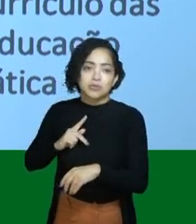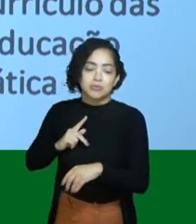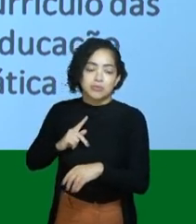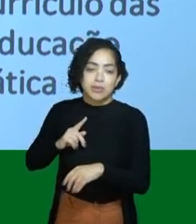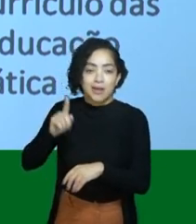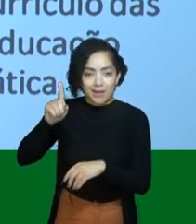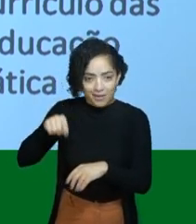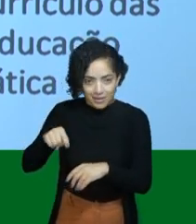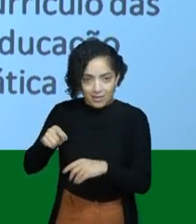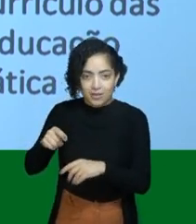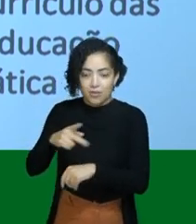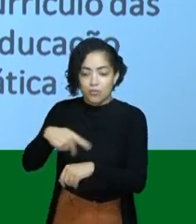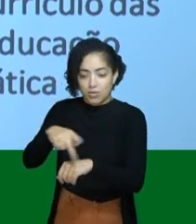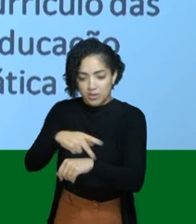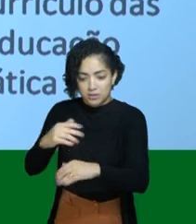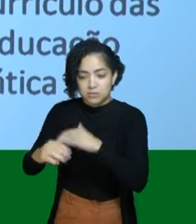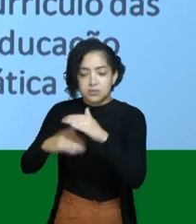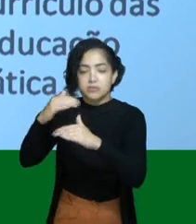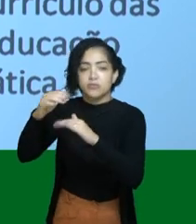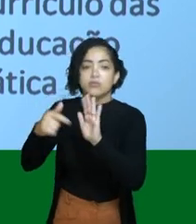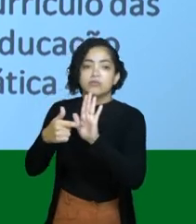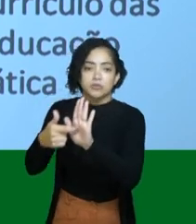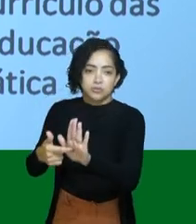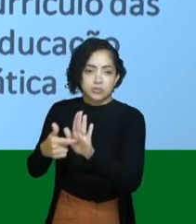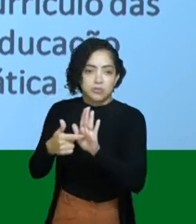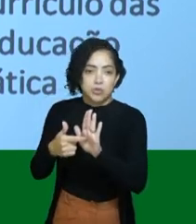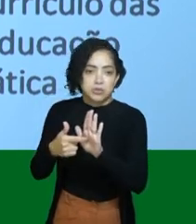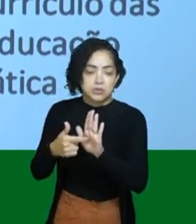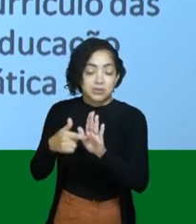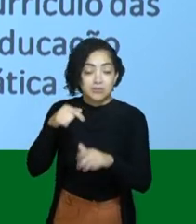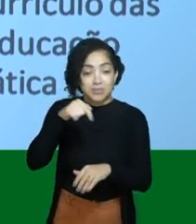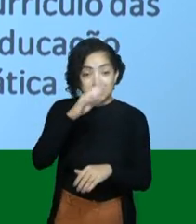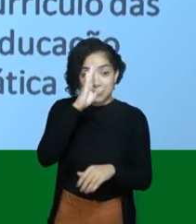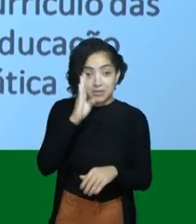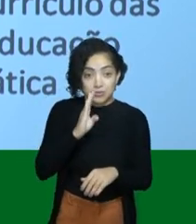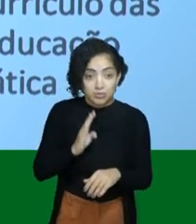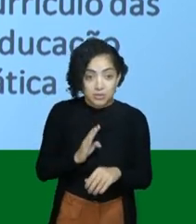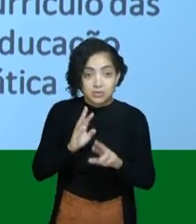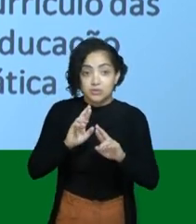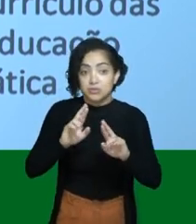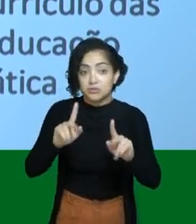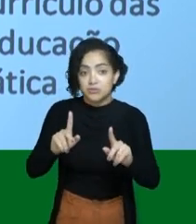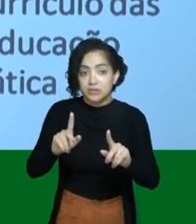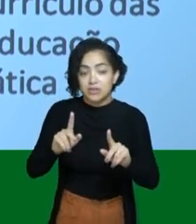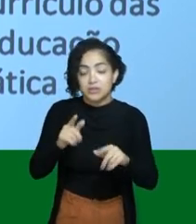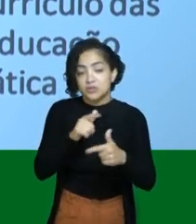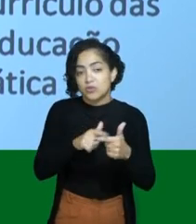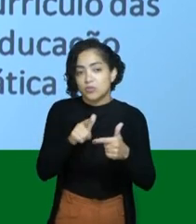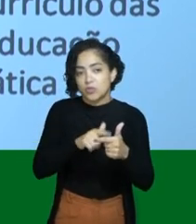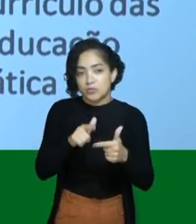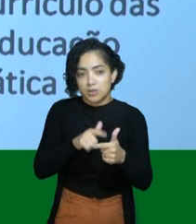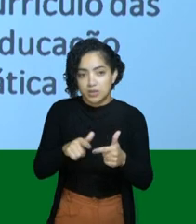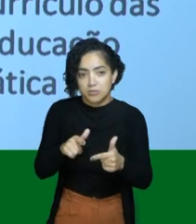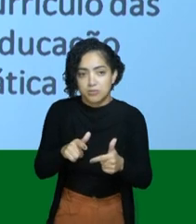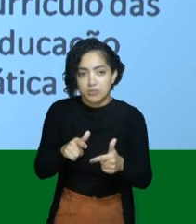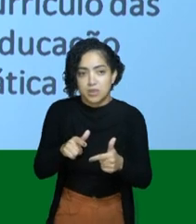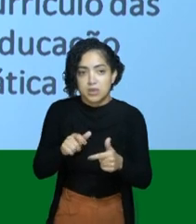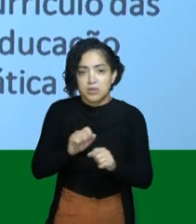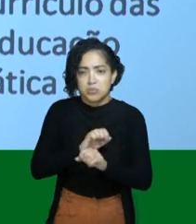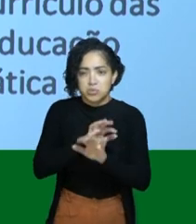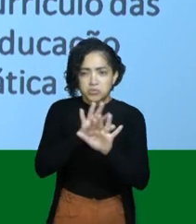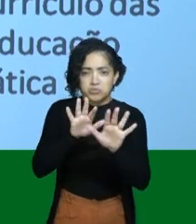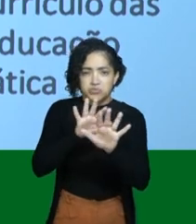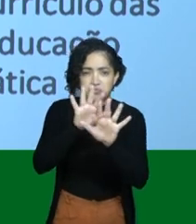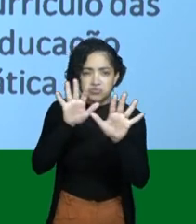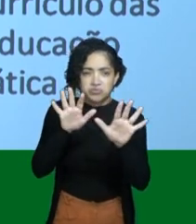sabe? Mas a gente aqui no Brasil ainda está muito longe disso, sabe? E isso é um problema por quê? Porque as emissões